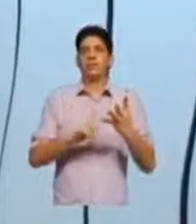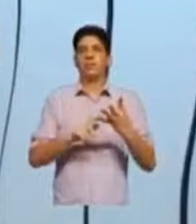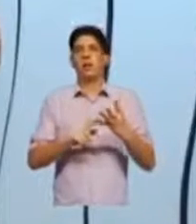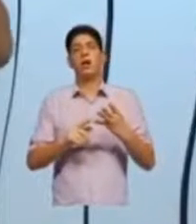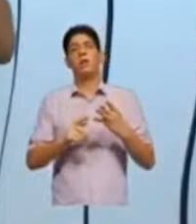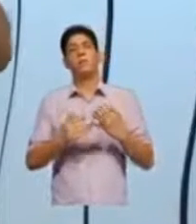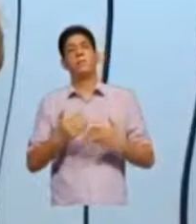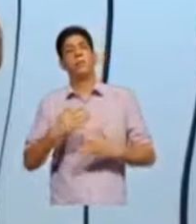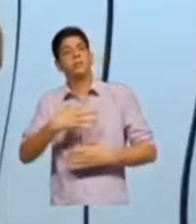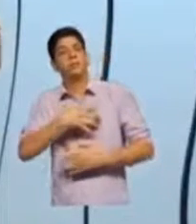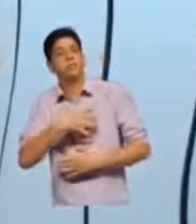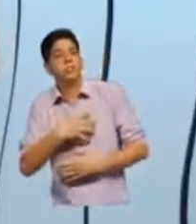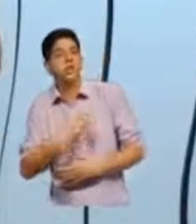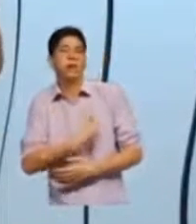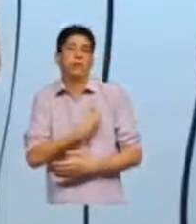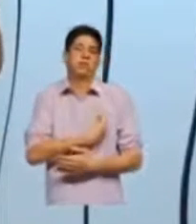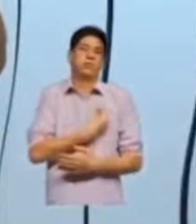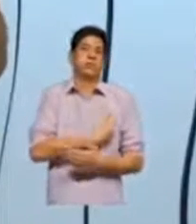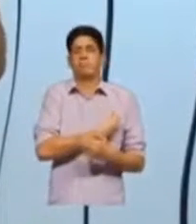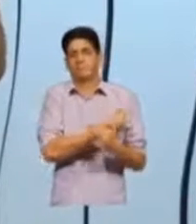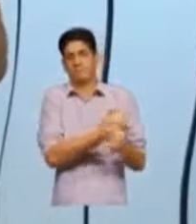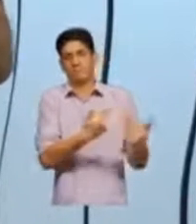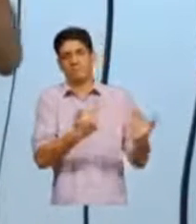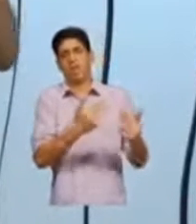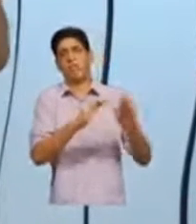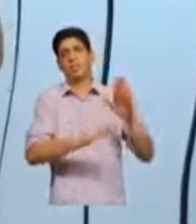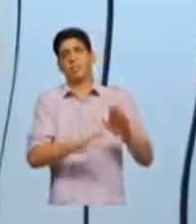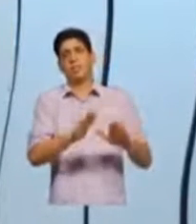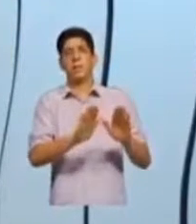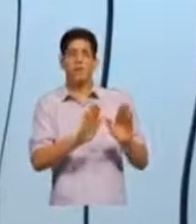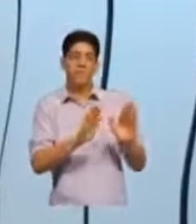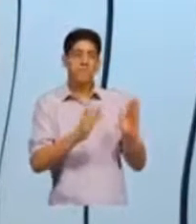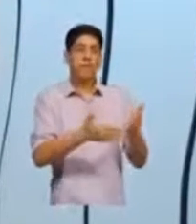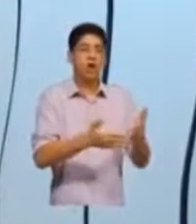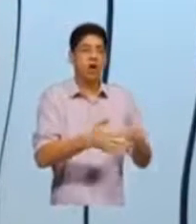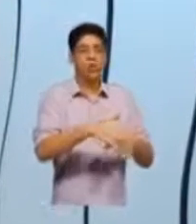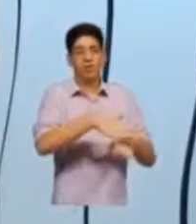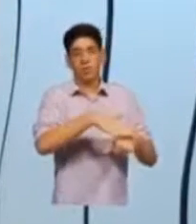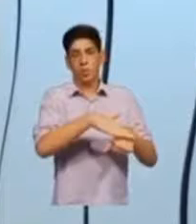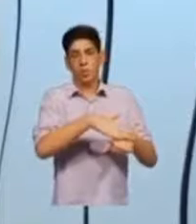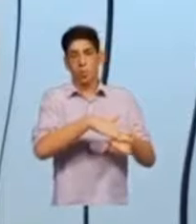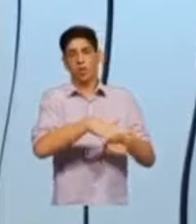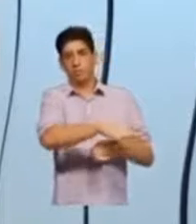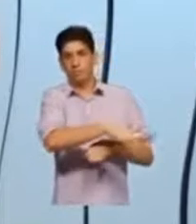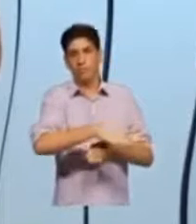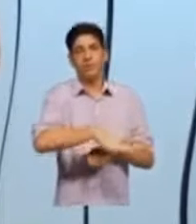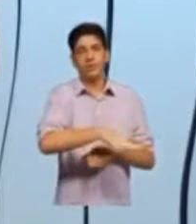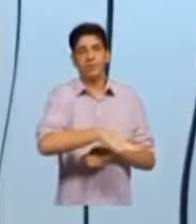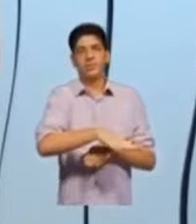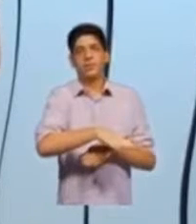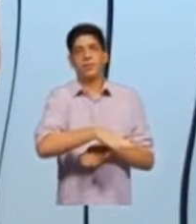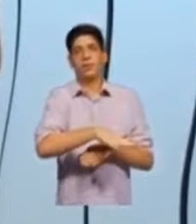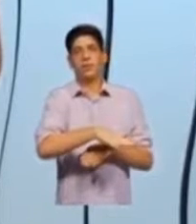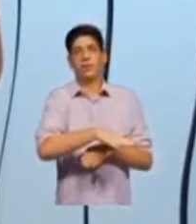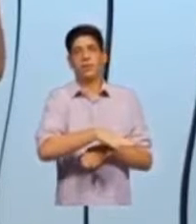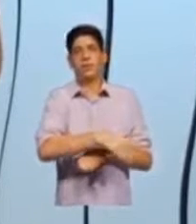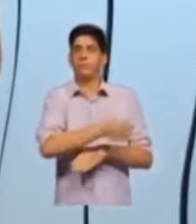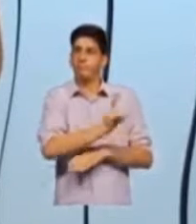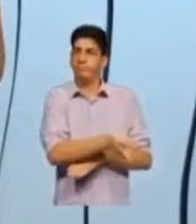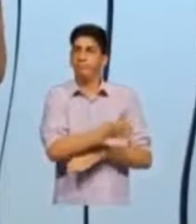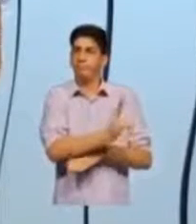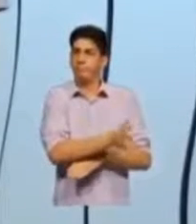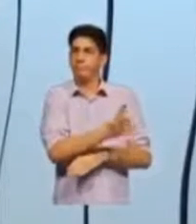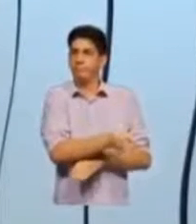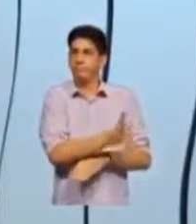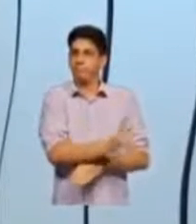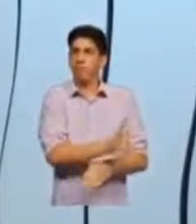vida, não sei. Seja que aquela doença é específica daquela região e aparece